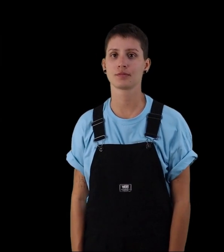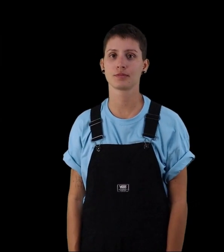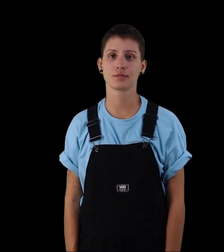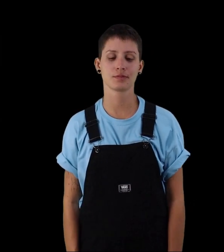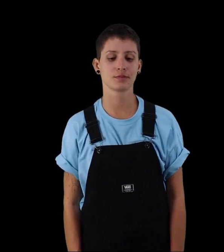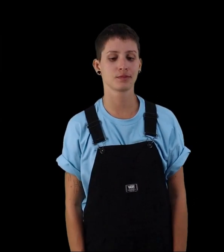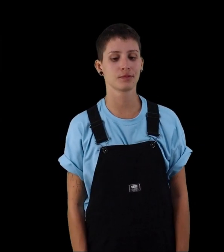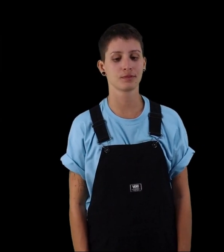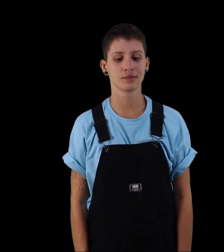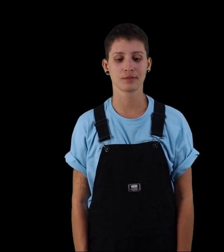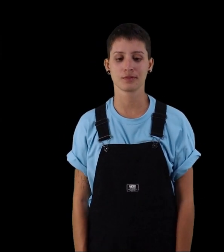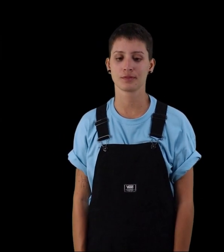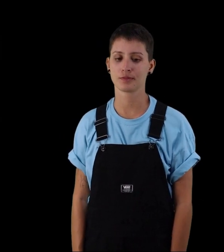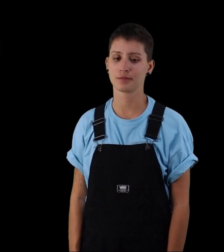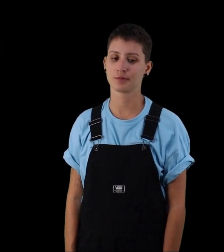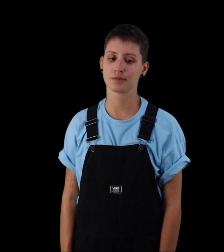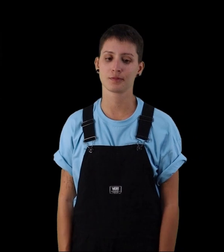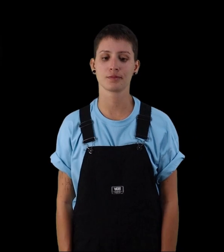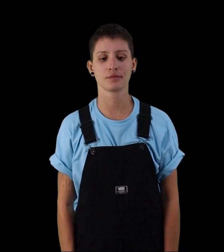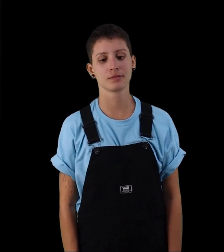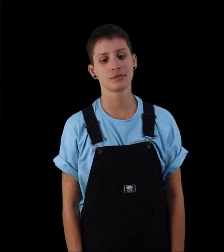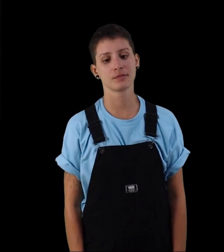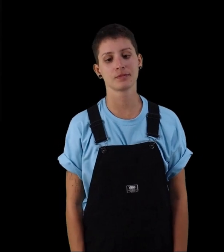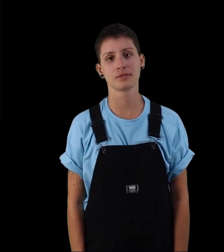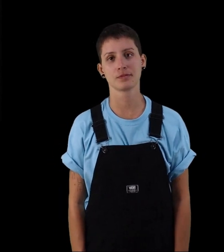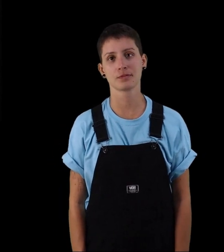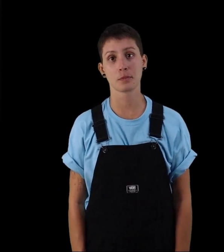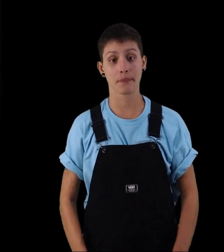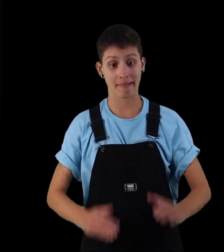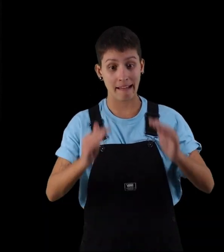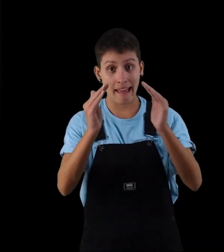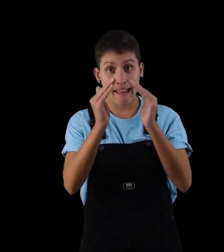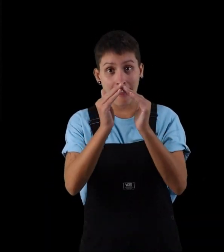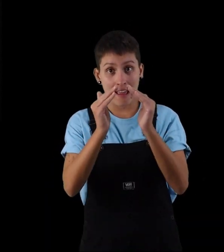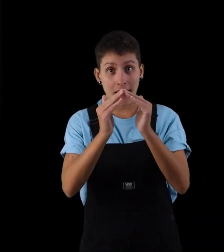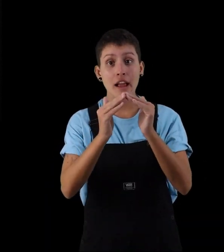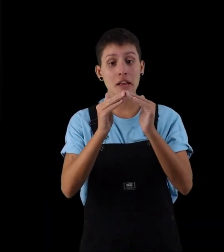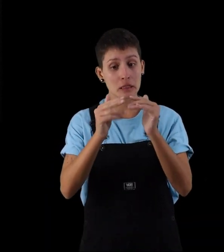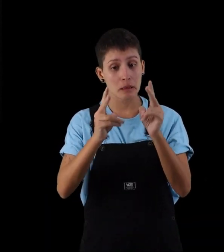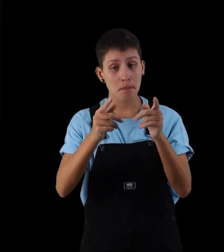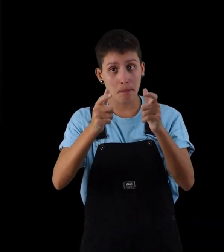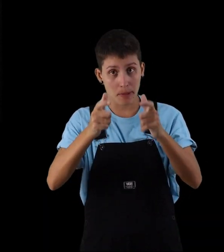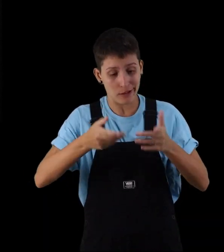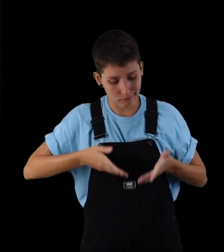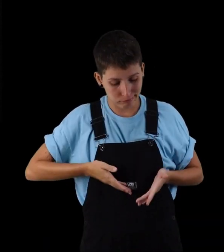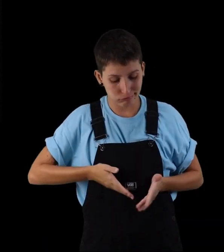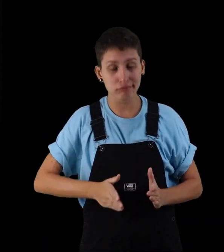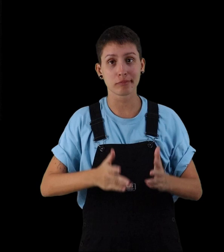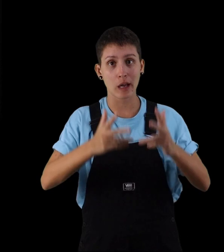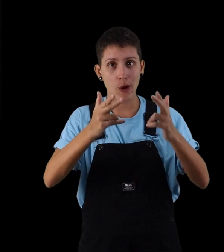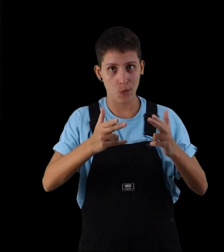Mão de Liesa desenha no quadro. O desenho formado é de um gramofone. A casa onde nasceu o menino Edino também era um baú